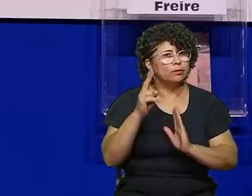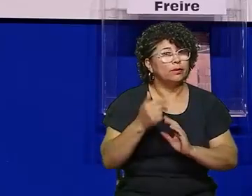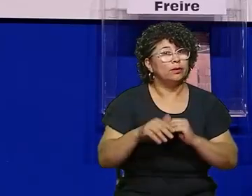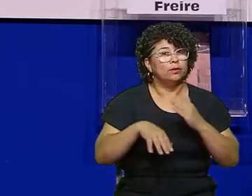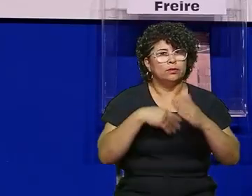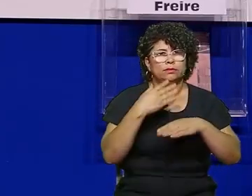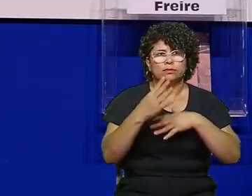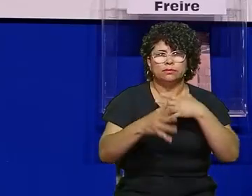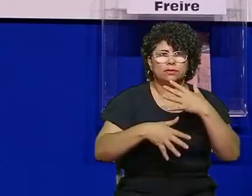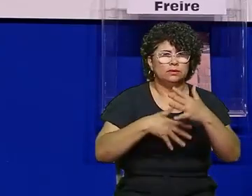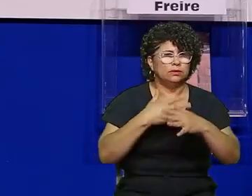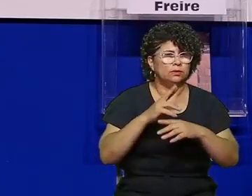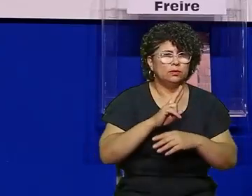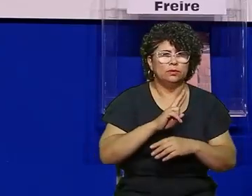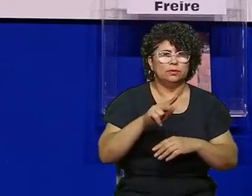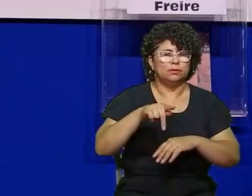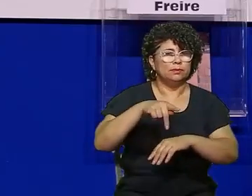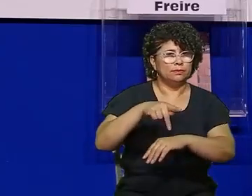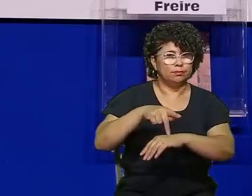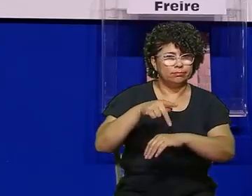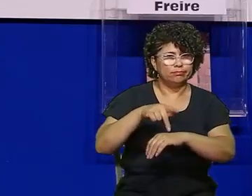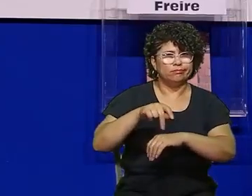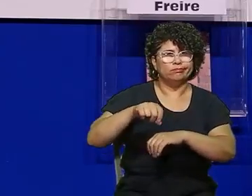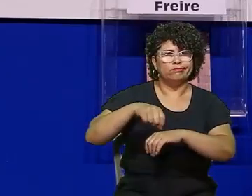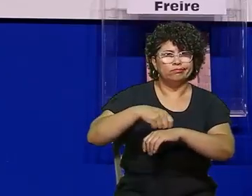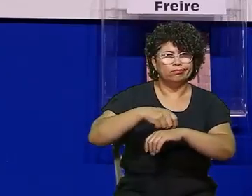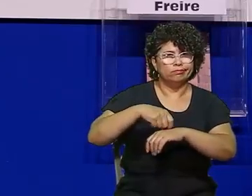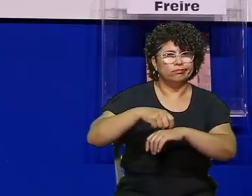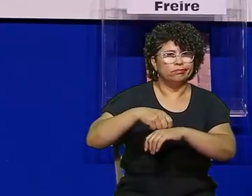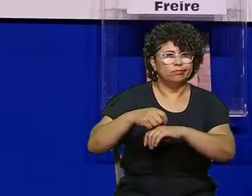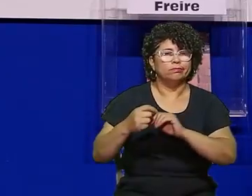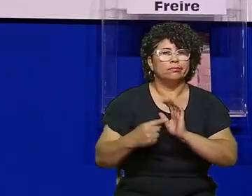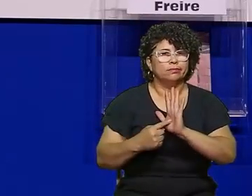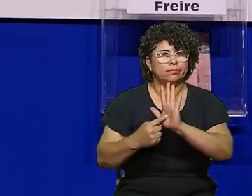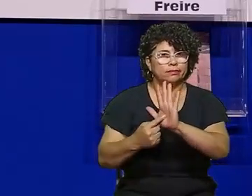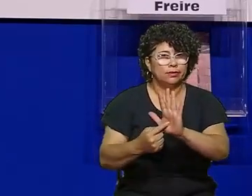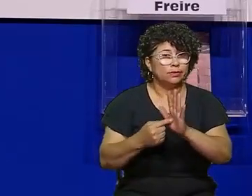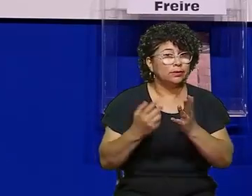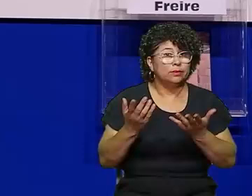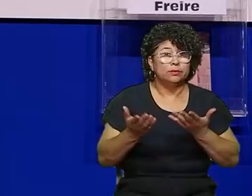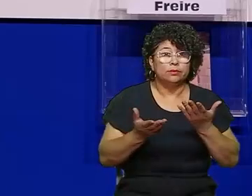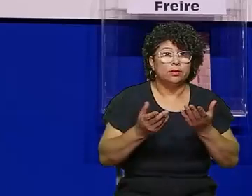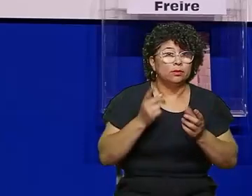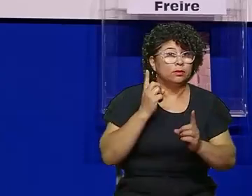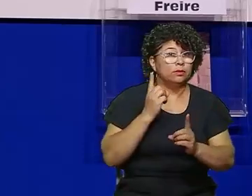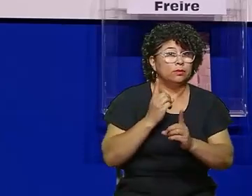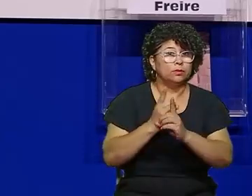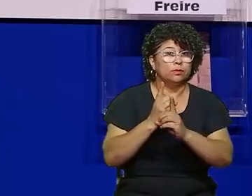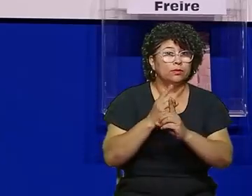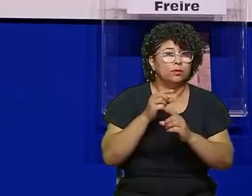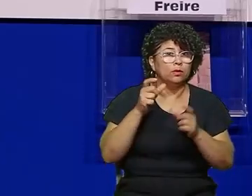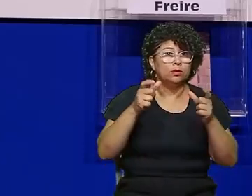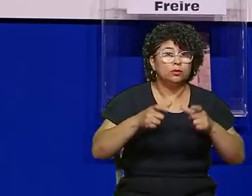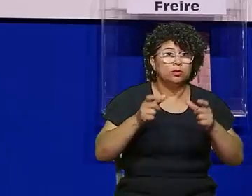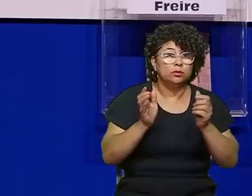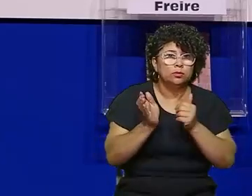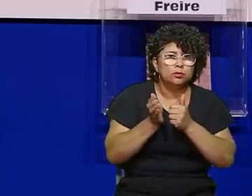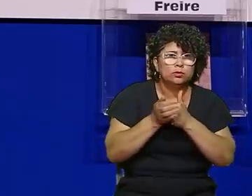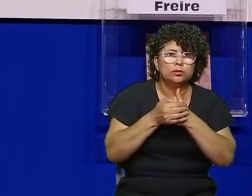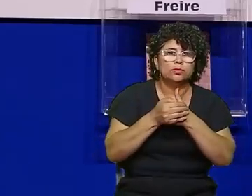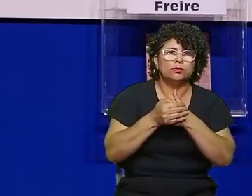pedra. Visito os fatos, não te encontro. Onde te ocultas, precária